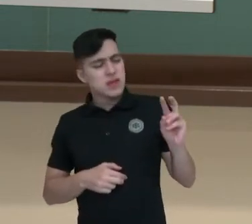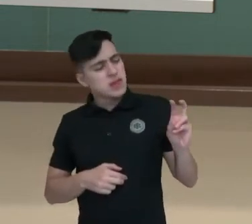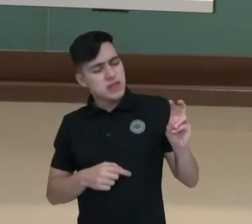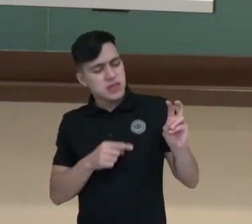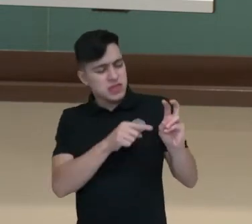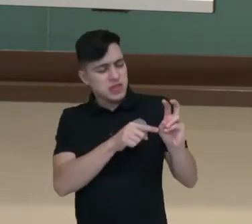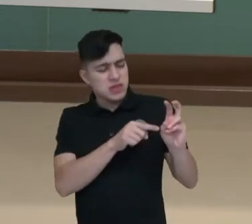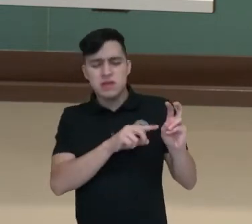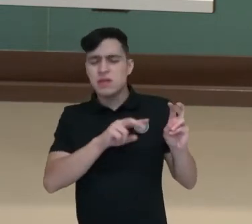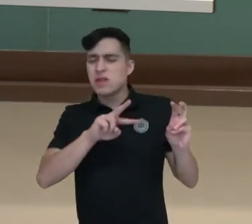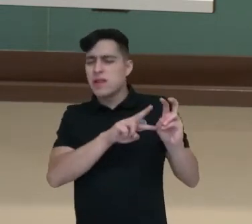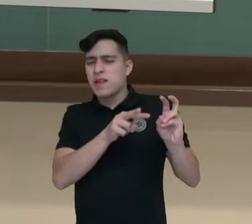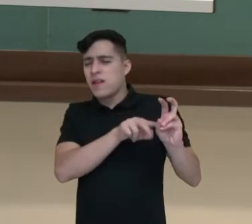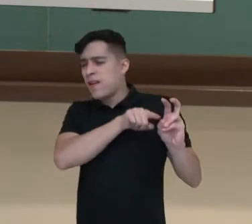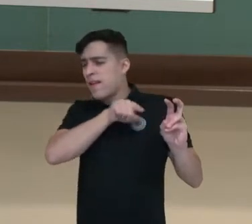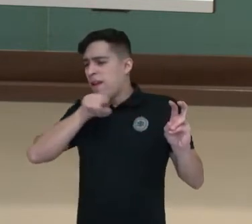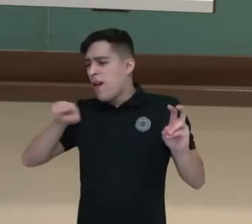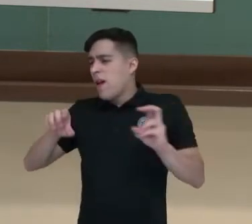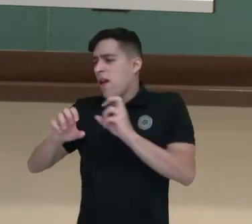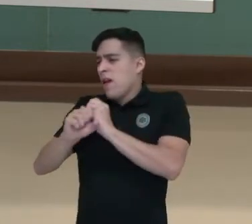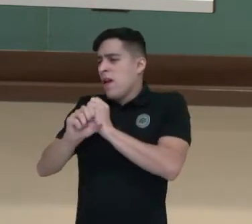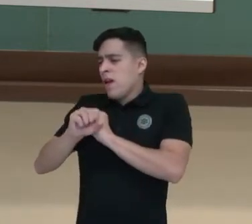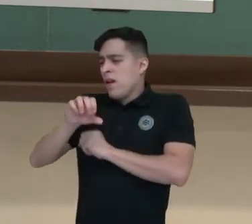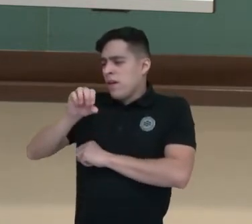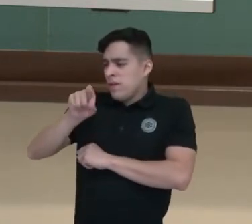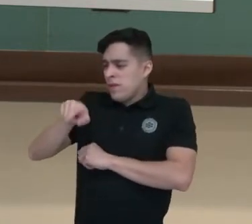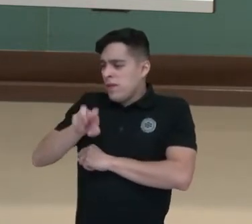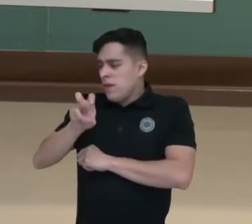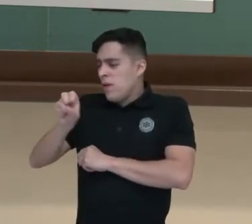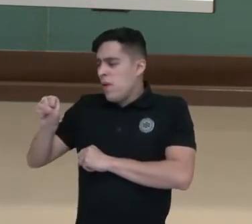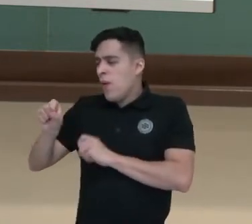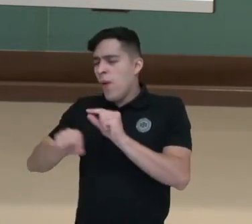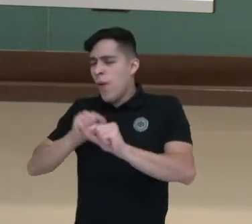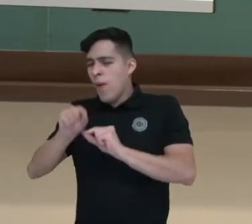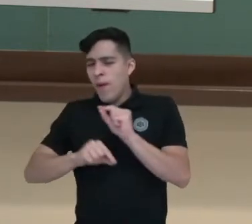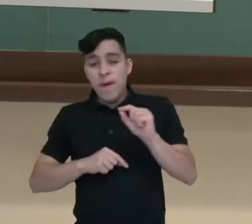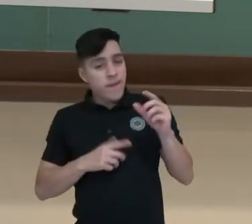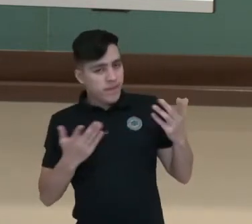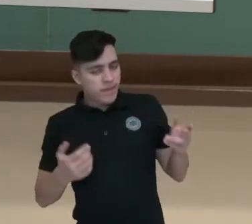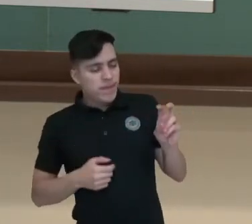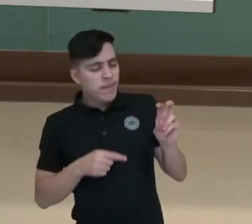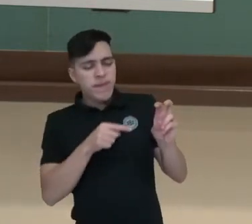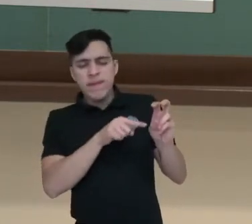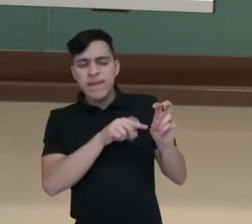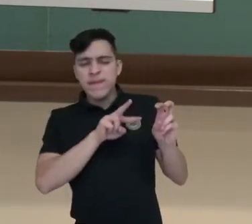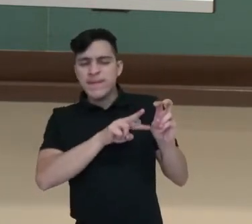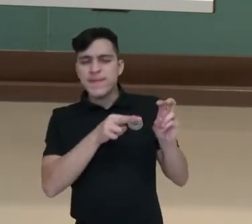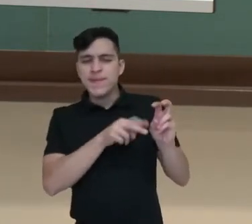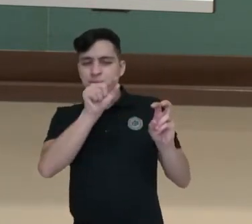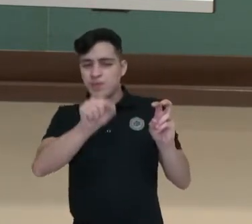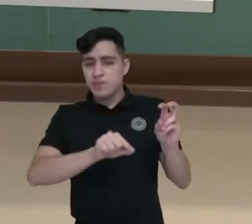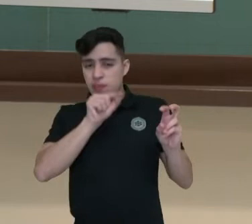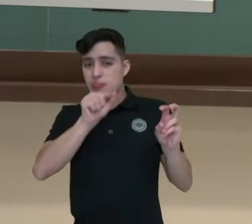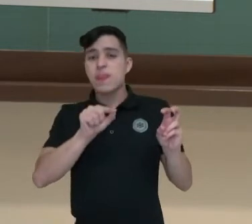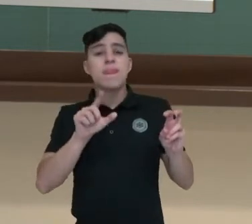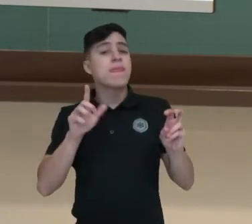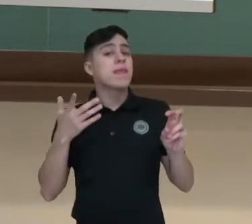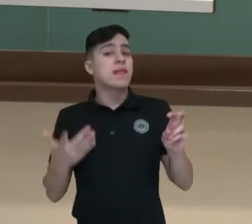5 indica na medida 9,58? Então, olha só. O 5 aqui, pessoal,